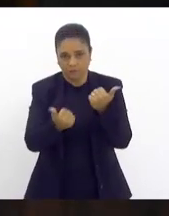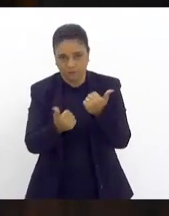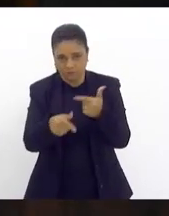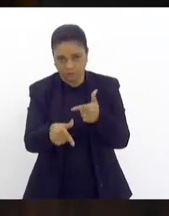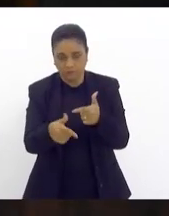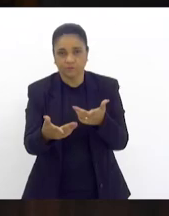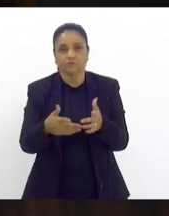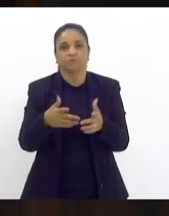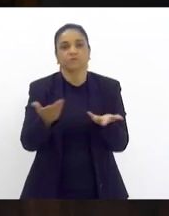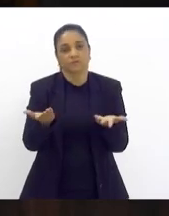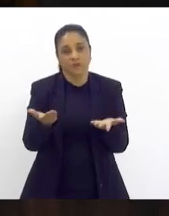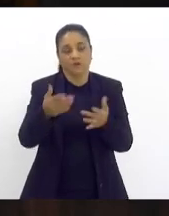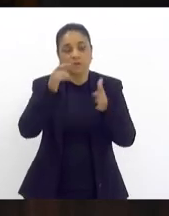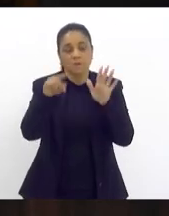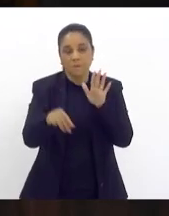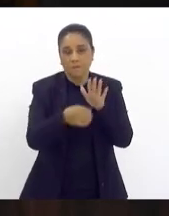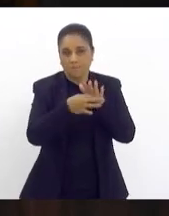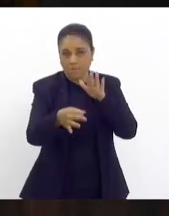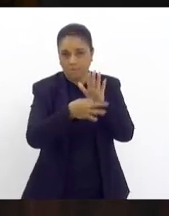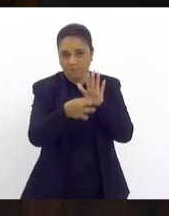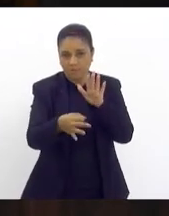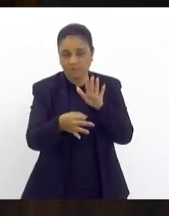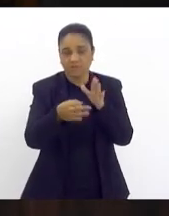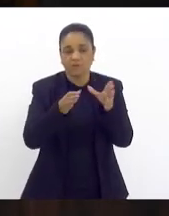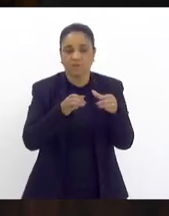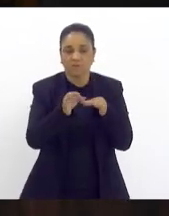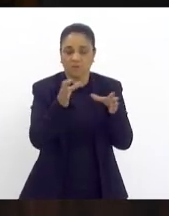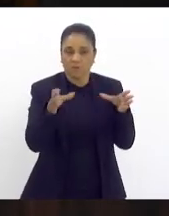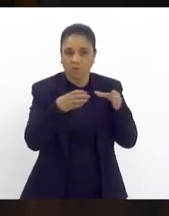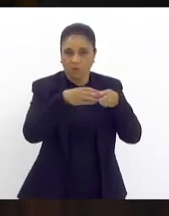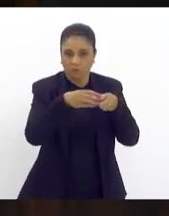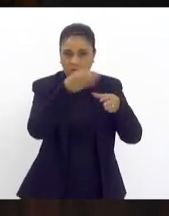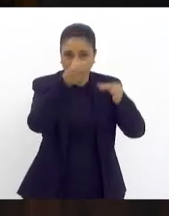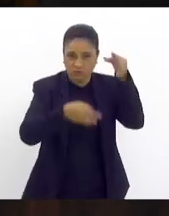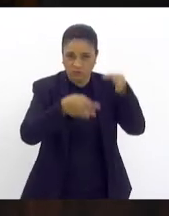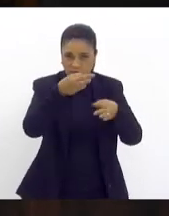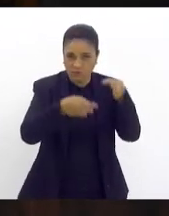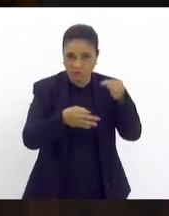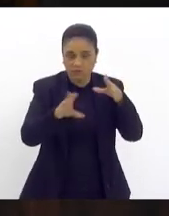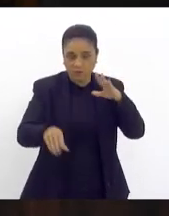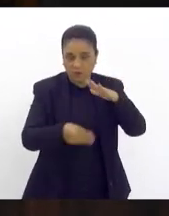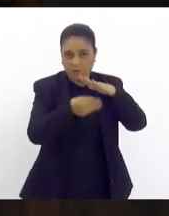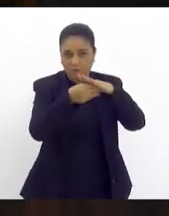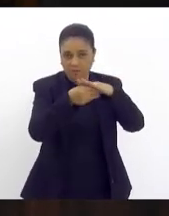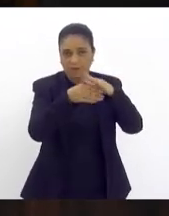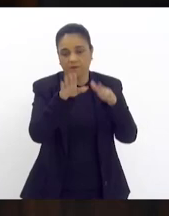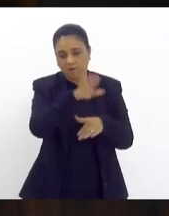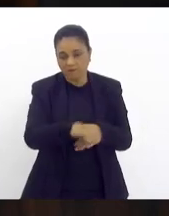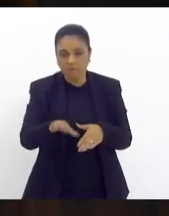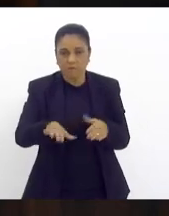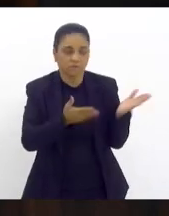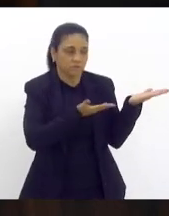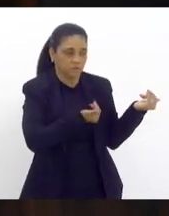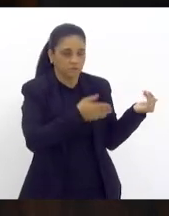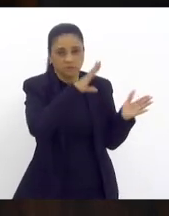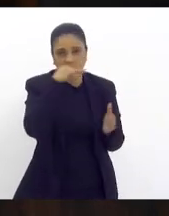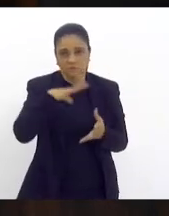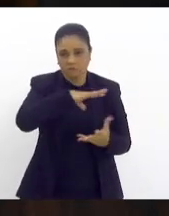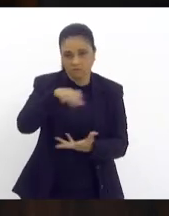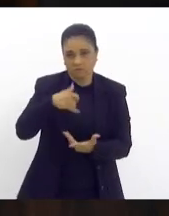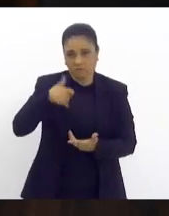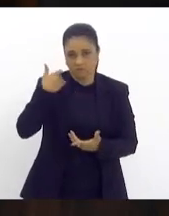menciona as comissões condições de Justiça pela constitucionalidade com emendas de assunto a criança do Adolescente do Idoso